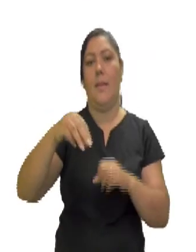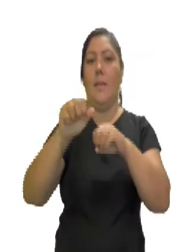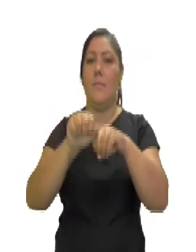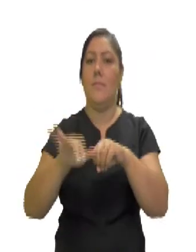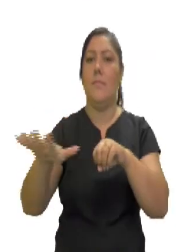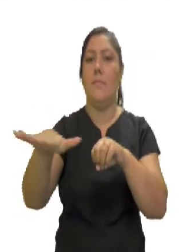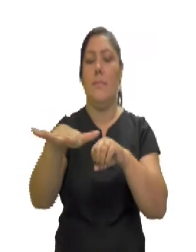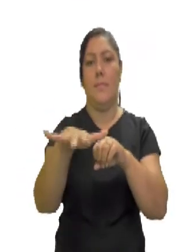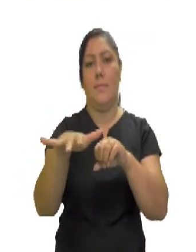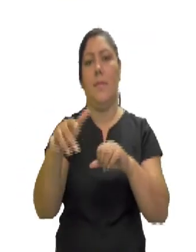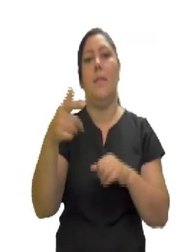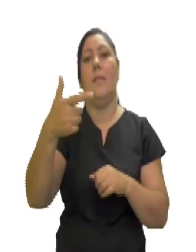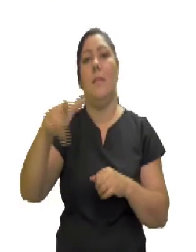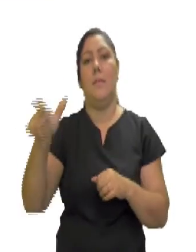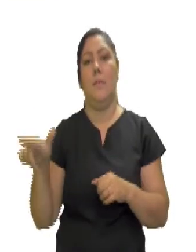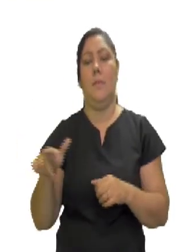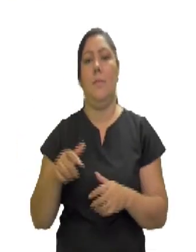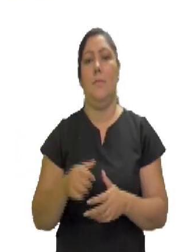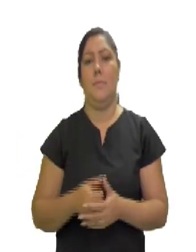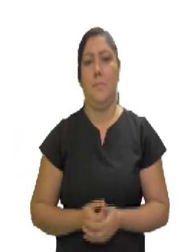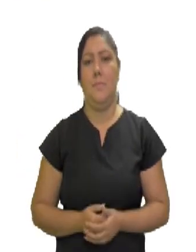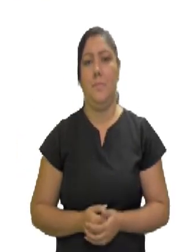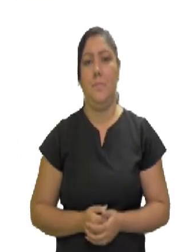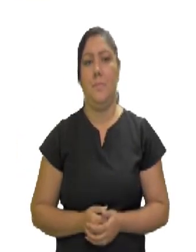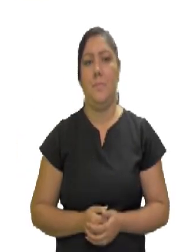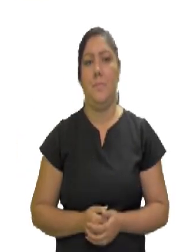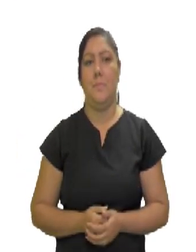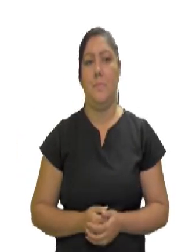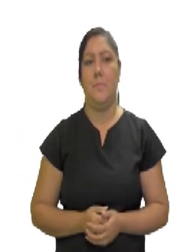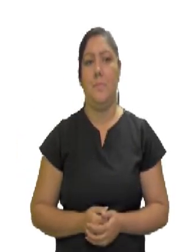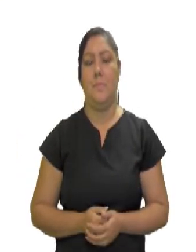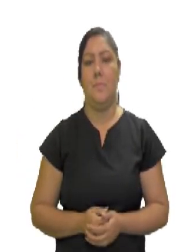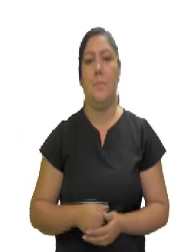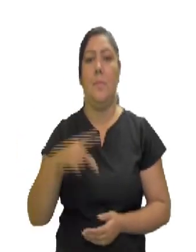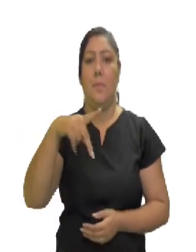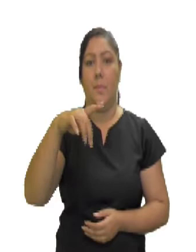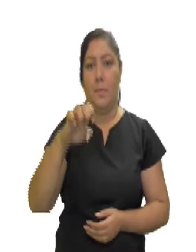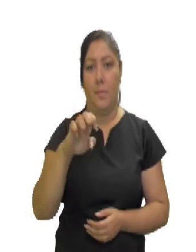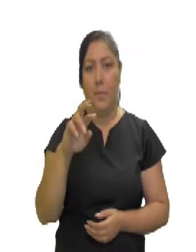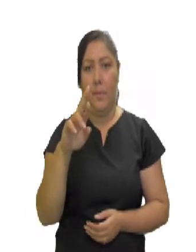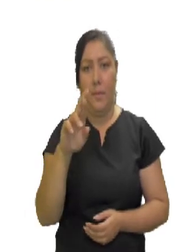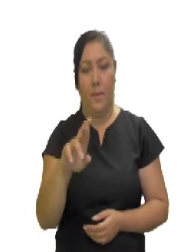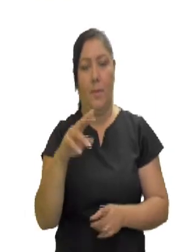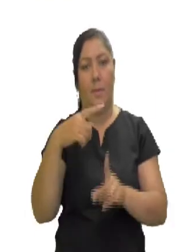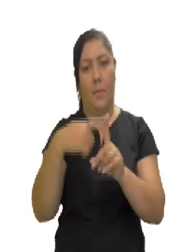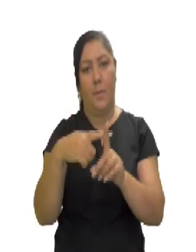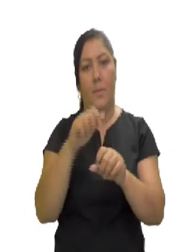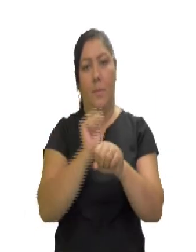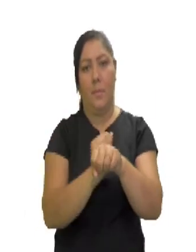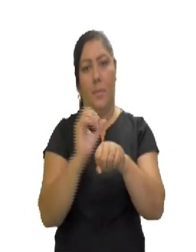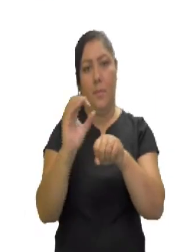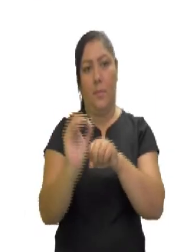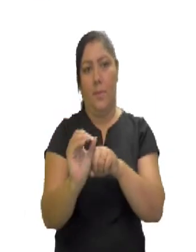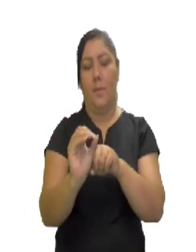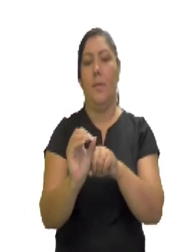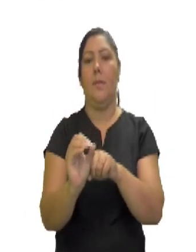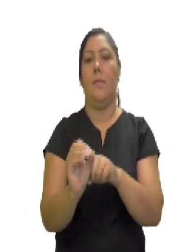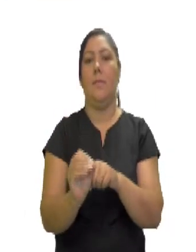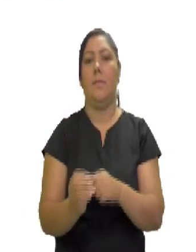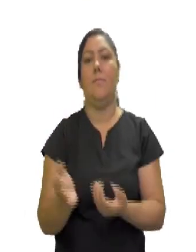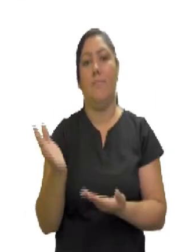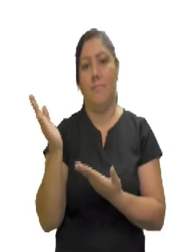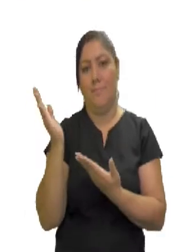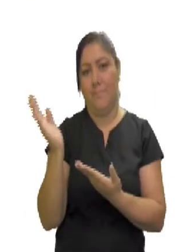formar outras só através dela. Per, mais o artigo, pela